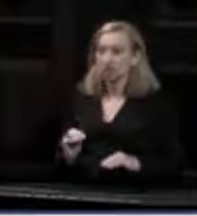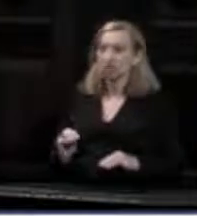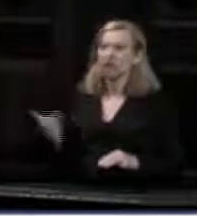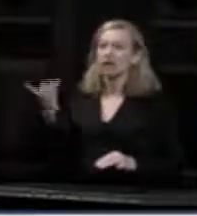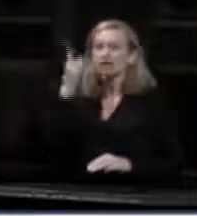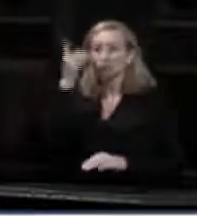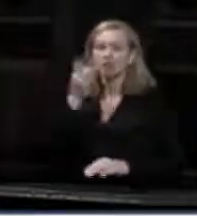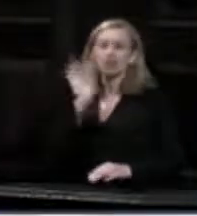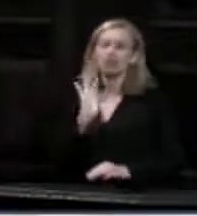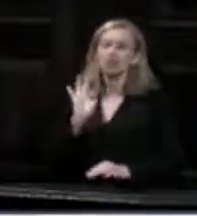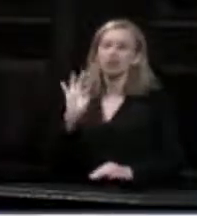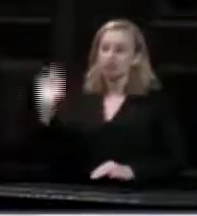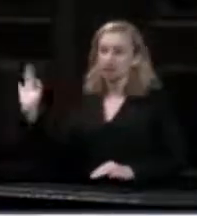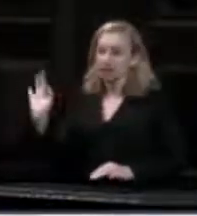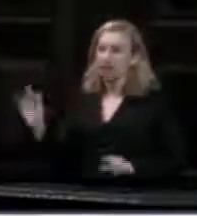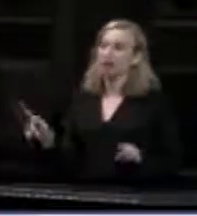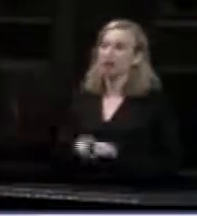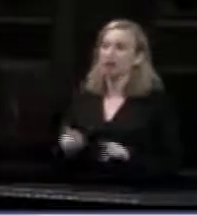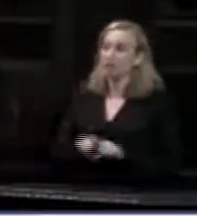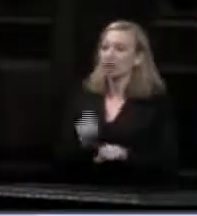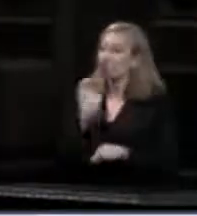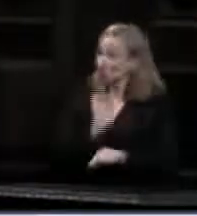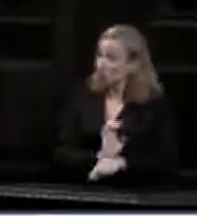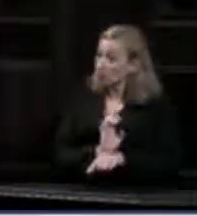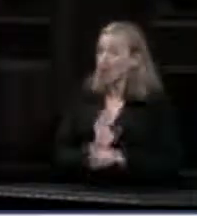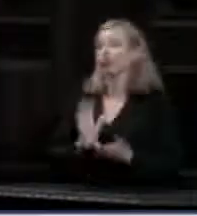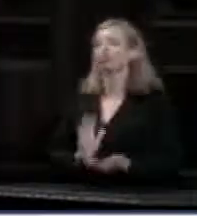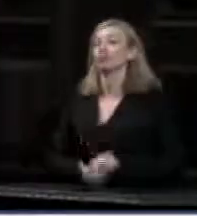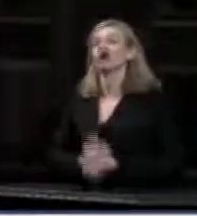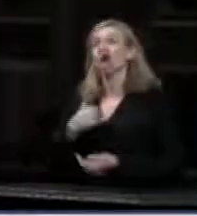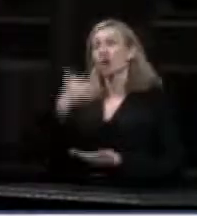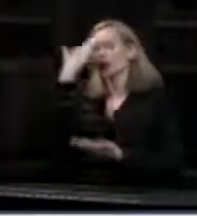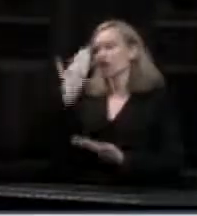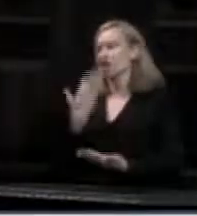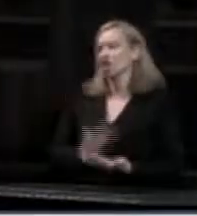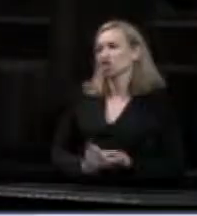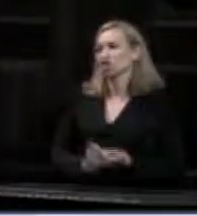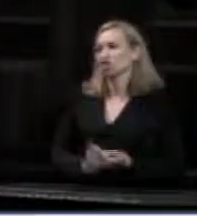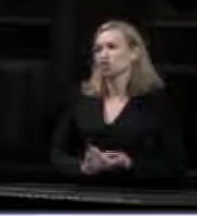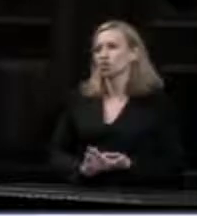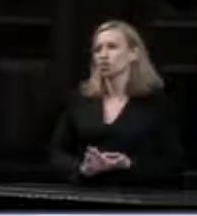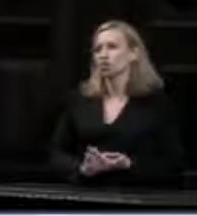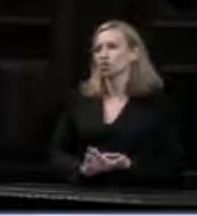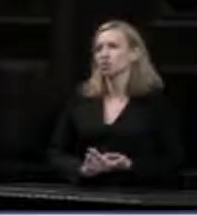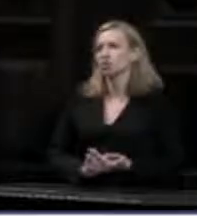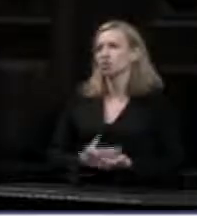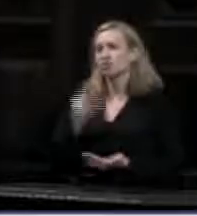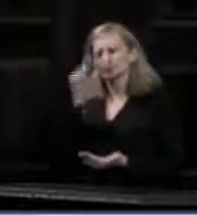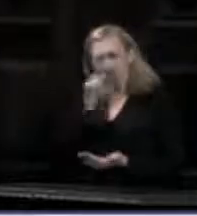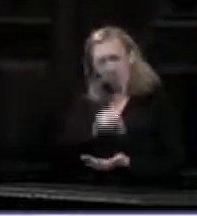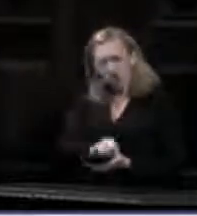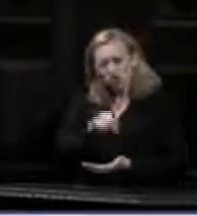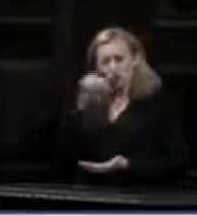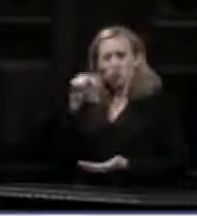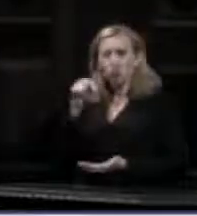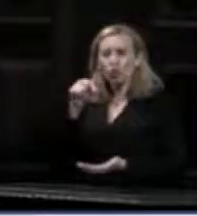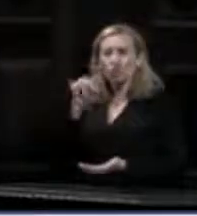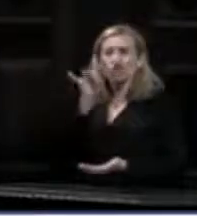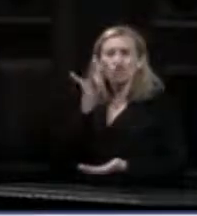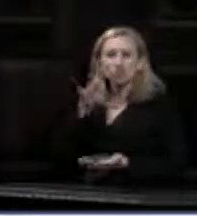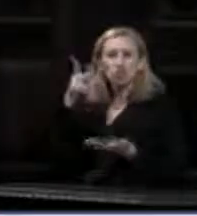estadual acredito que essas decisões só